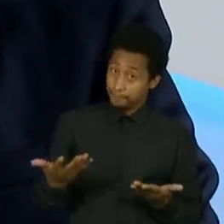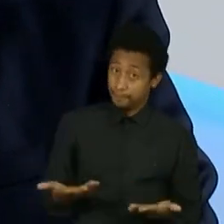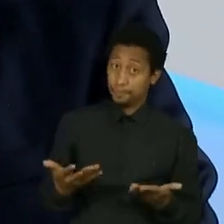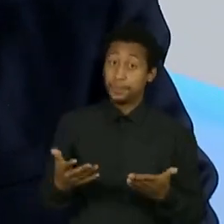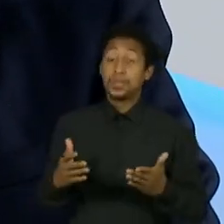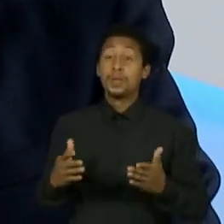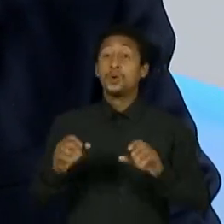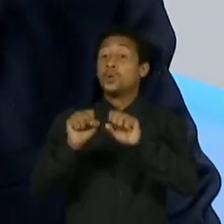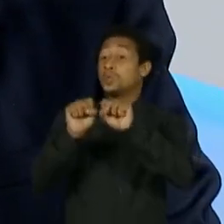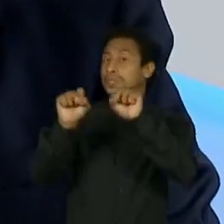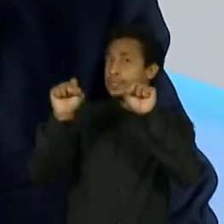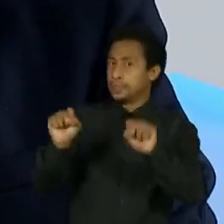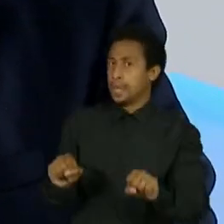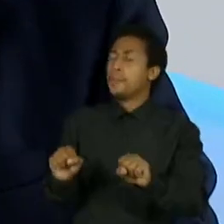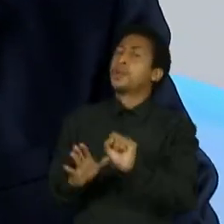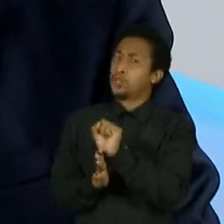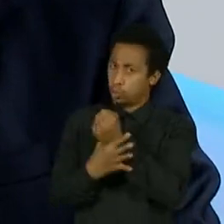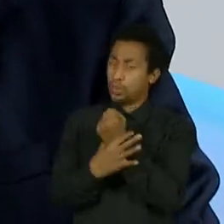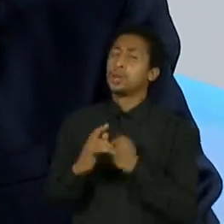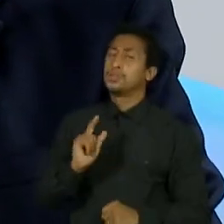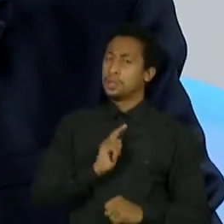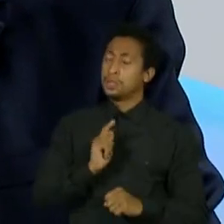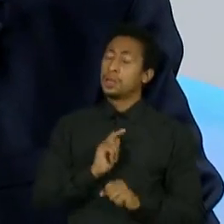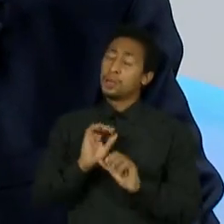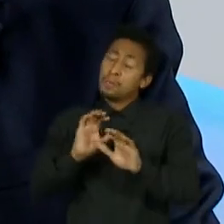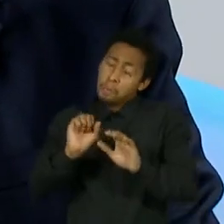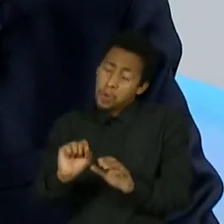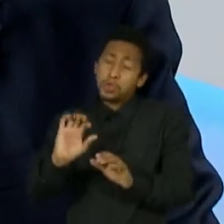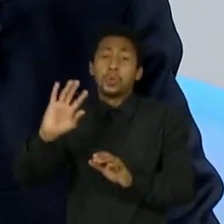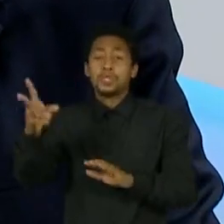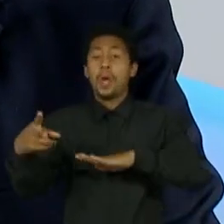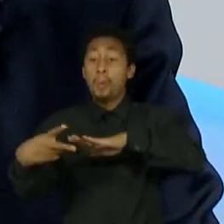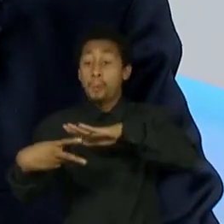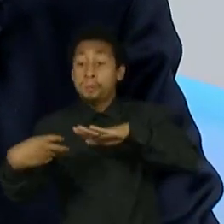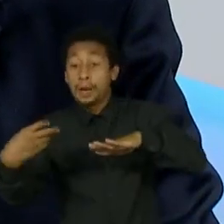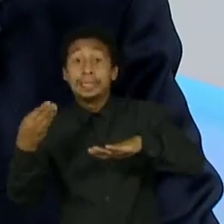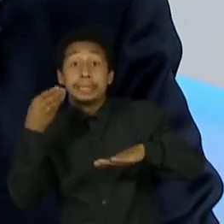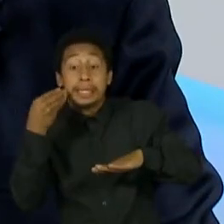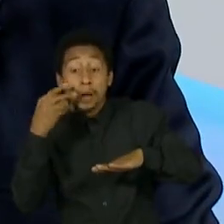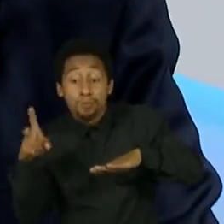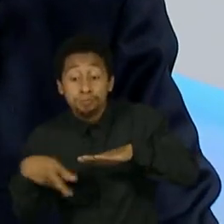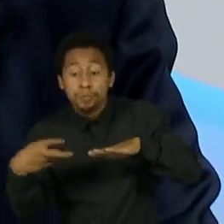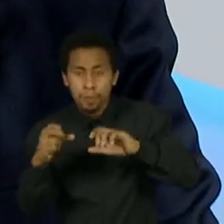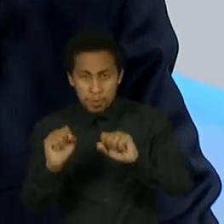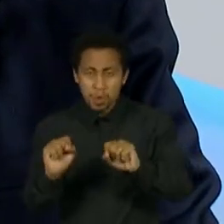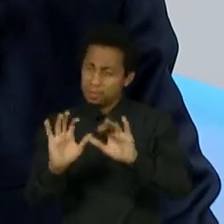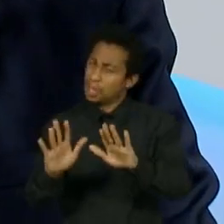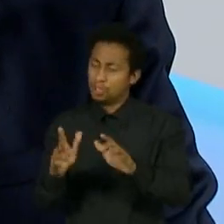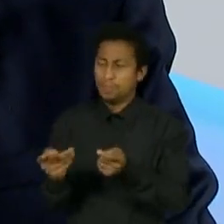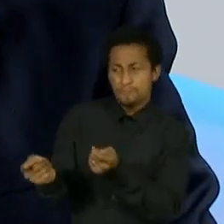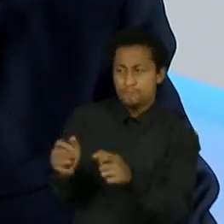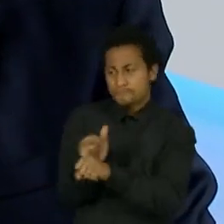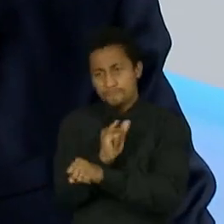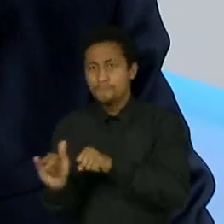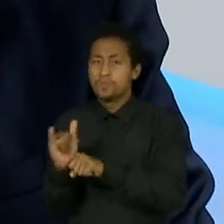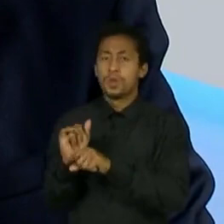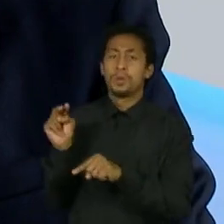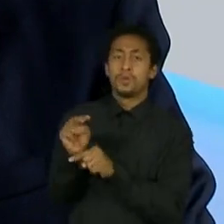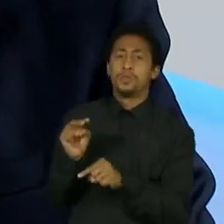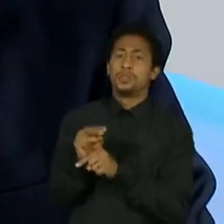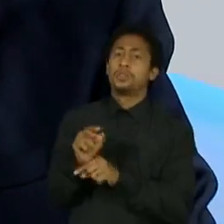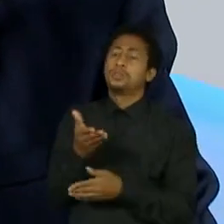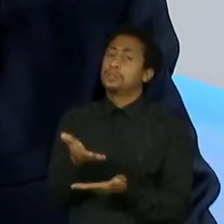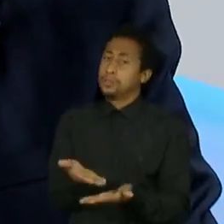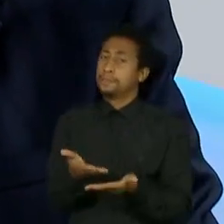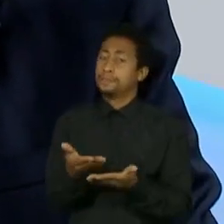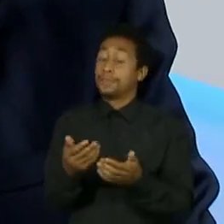cada vez mais aumentar os elementos que integram a segurança a médica e estamos